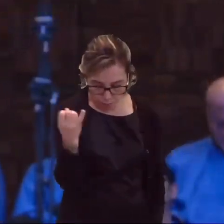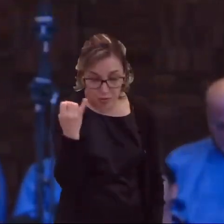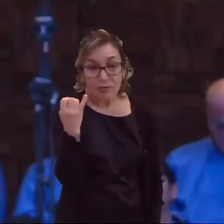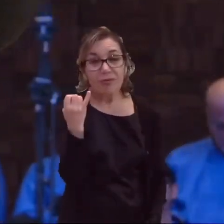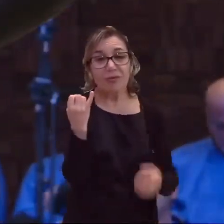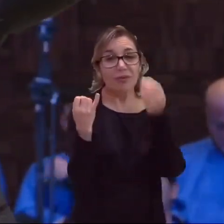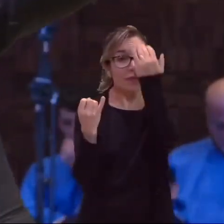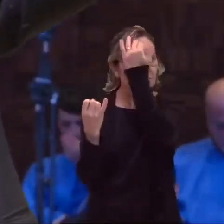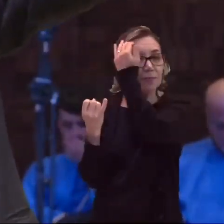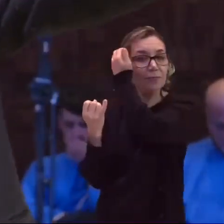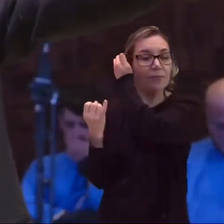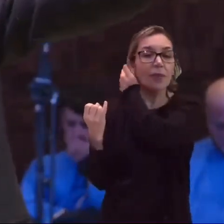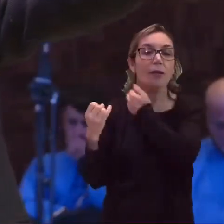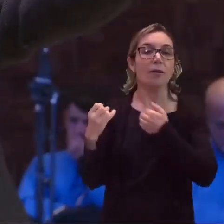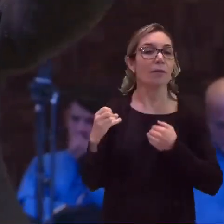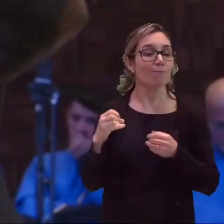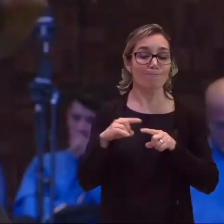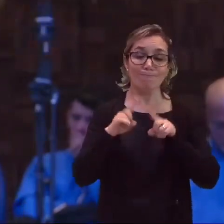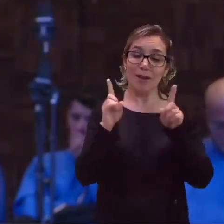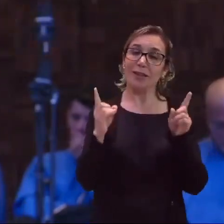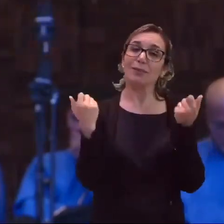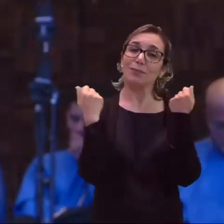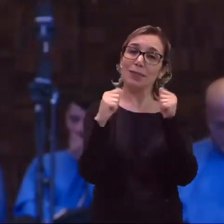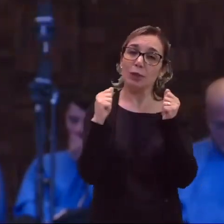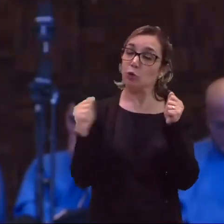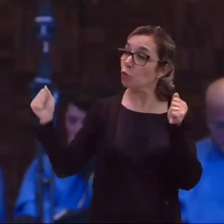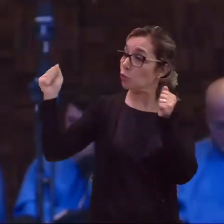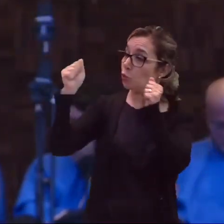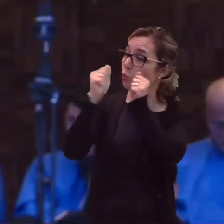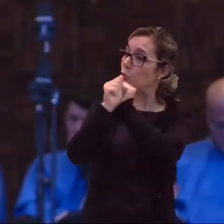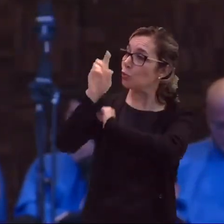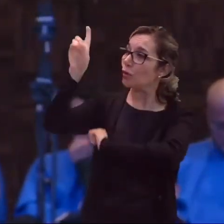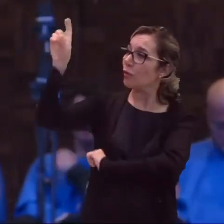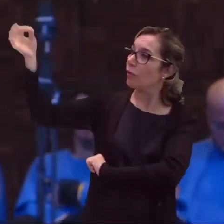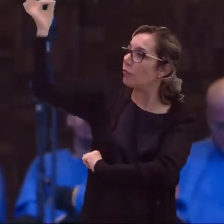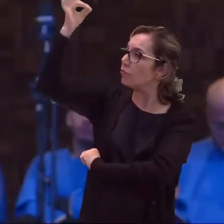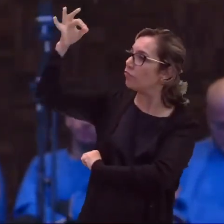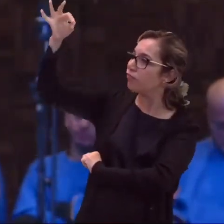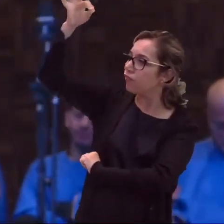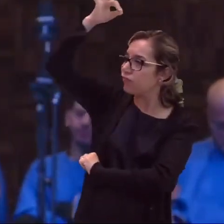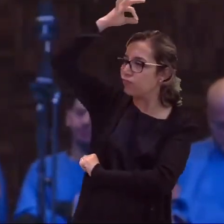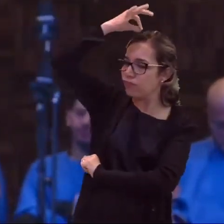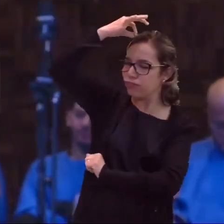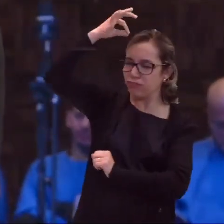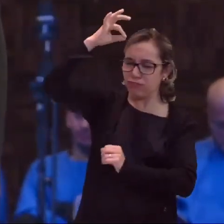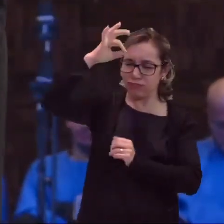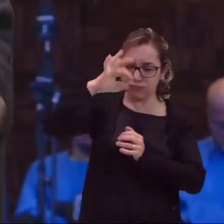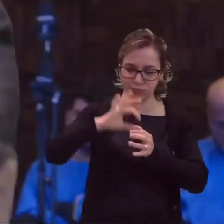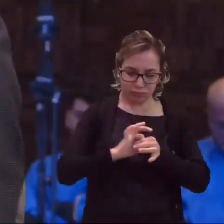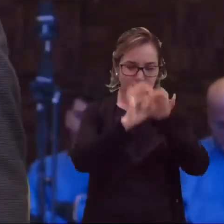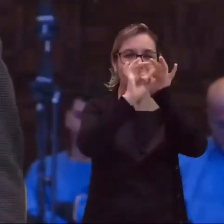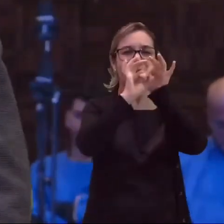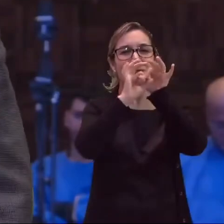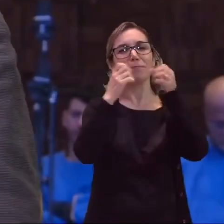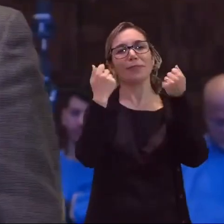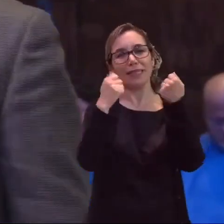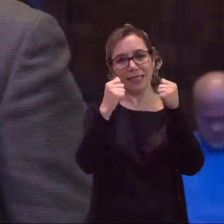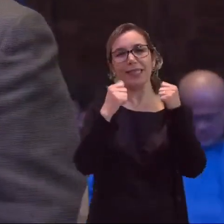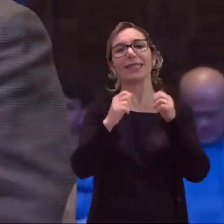mas o poder para fazer o que tá na palavra vem do Espírito Santo que age na minha vida nessa intimidade